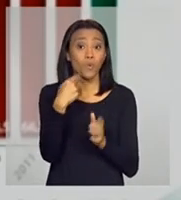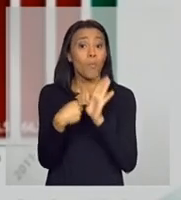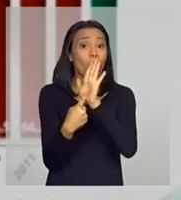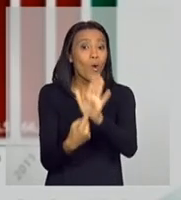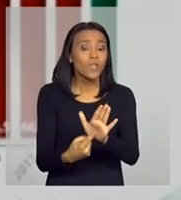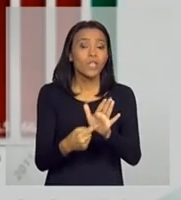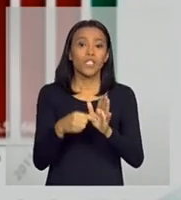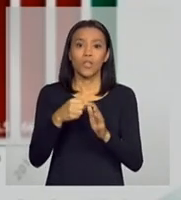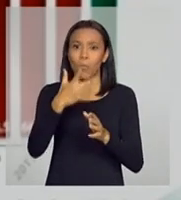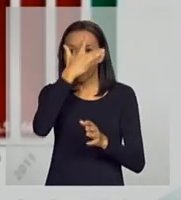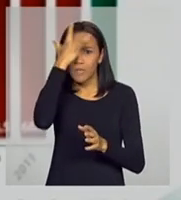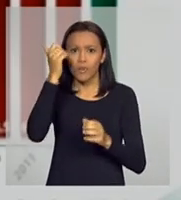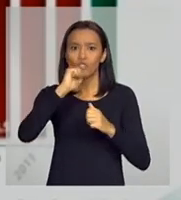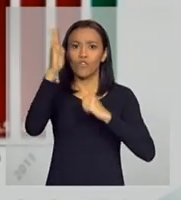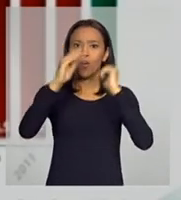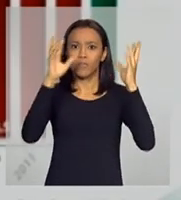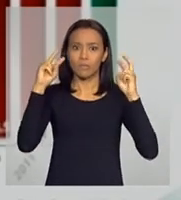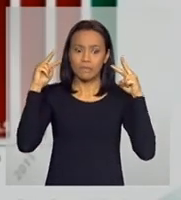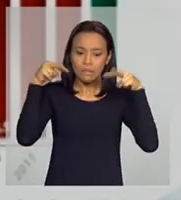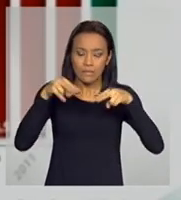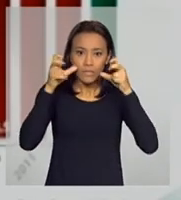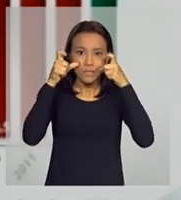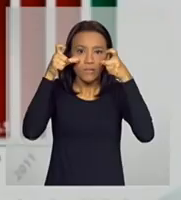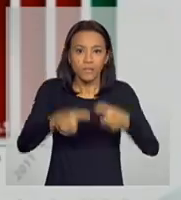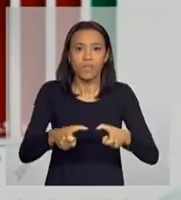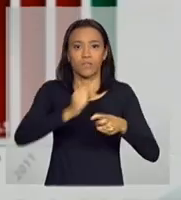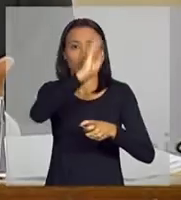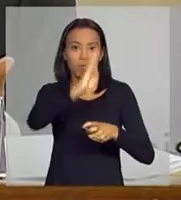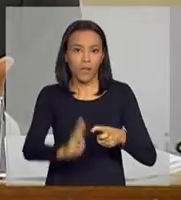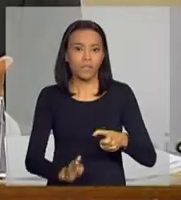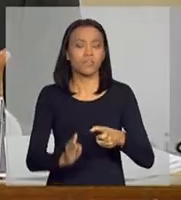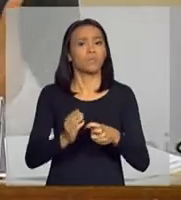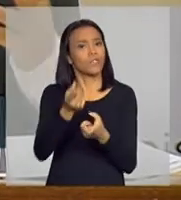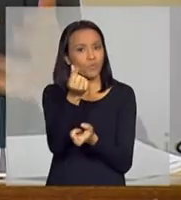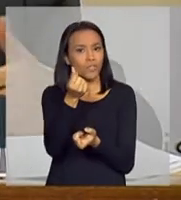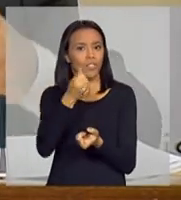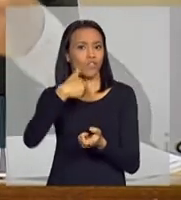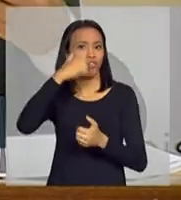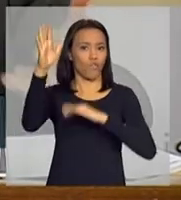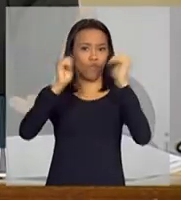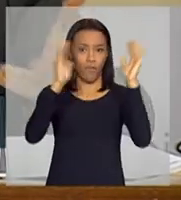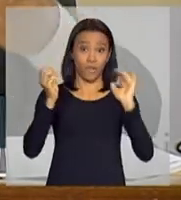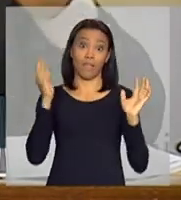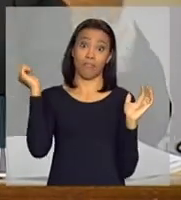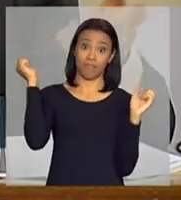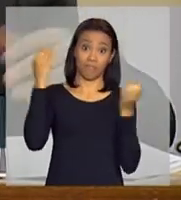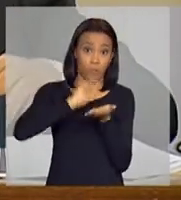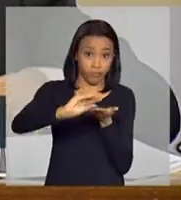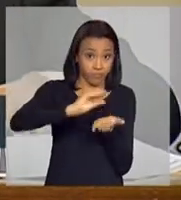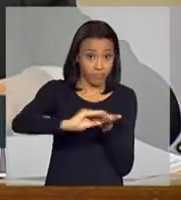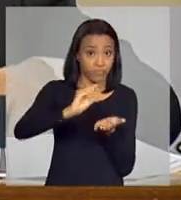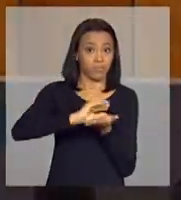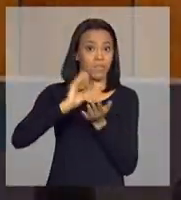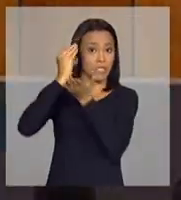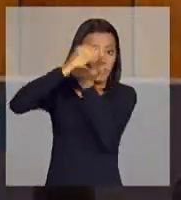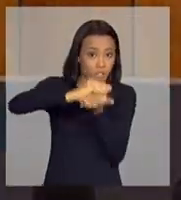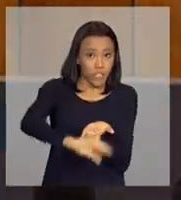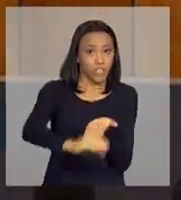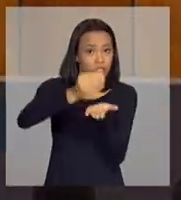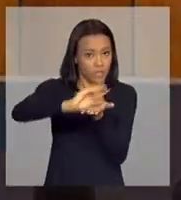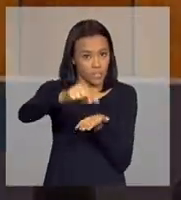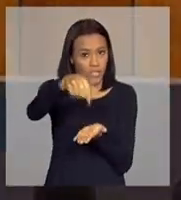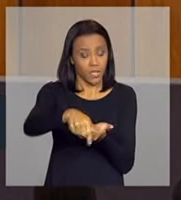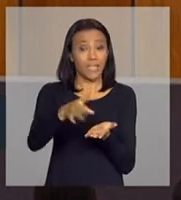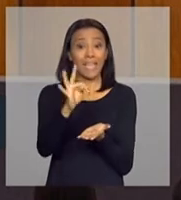atratividade do Brasil e mostra que os investimentos externos estarão nos ajudando a aumentar a